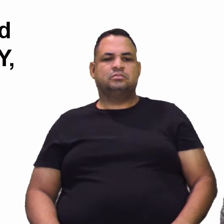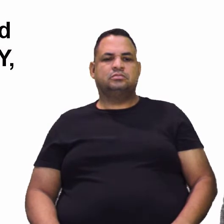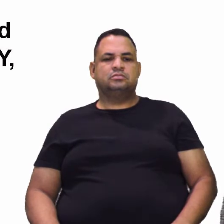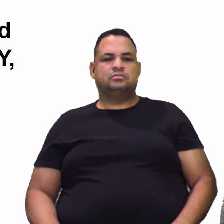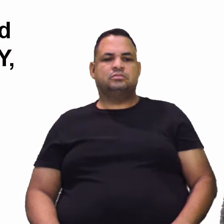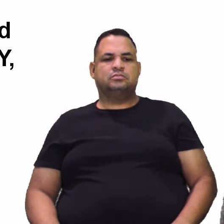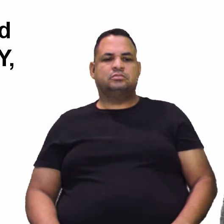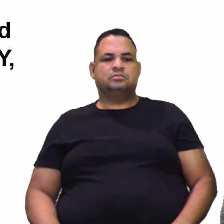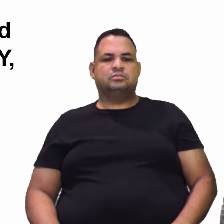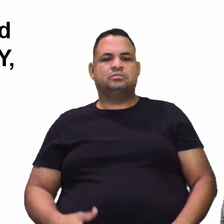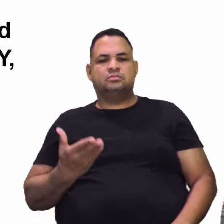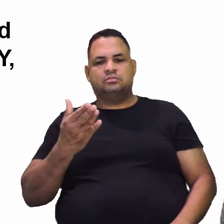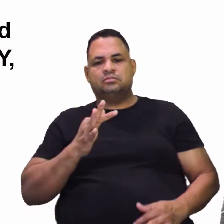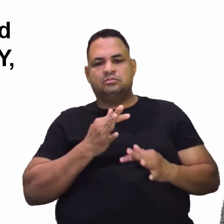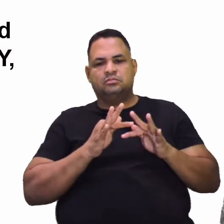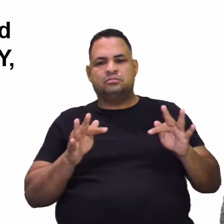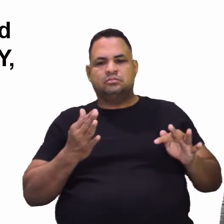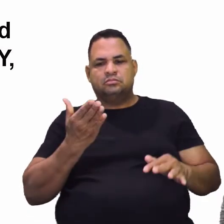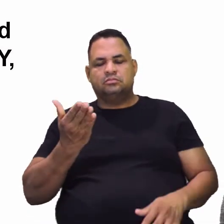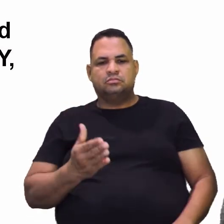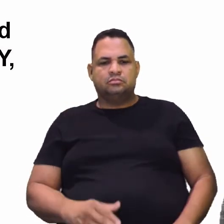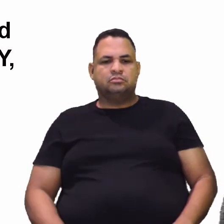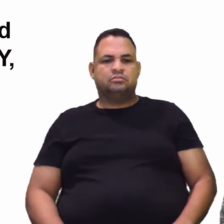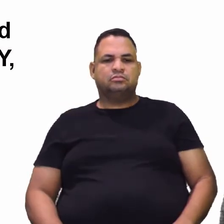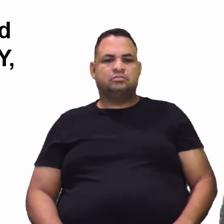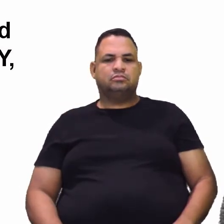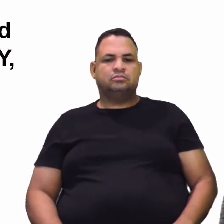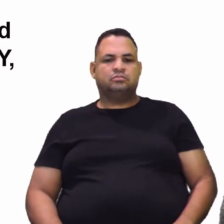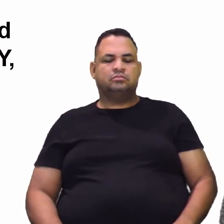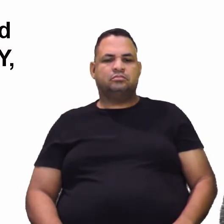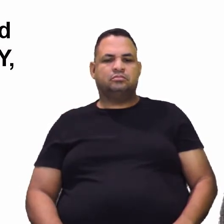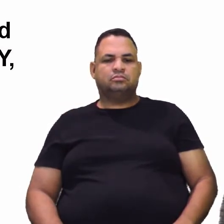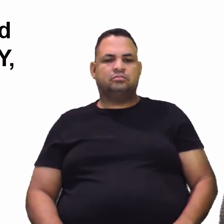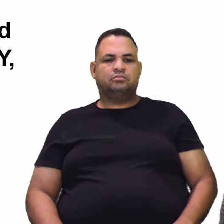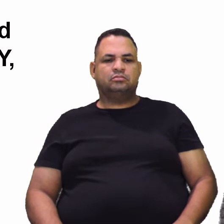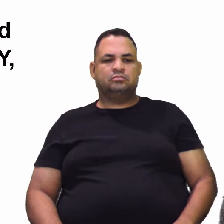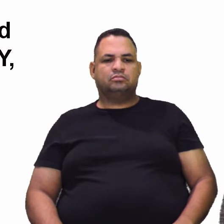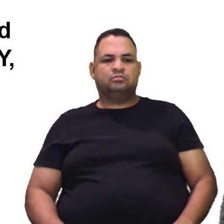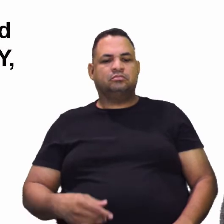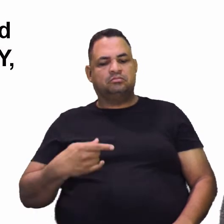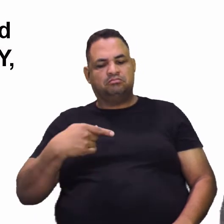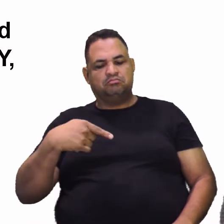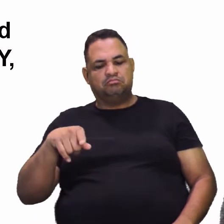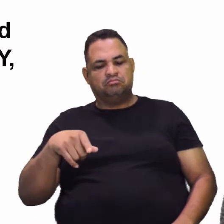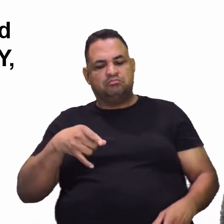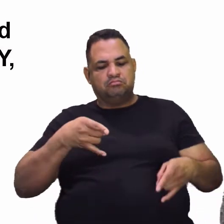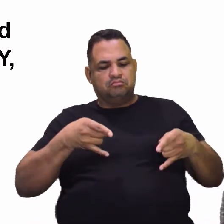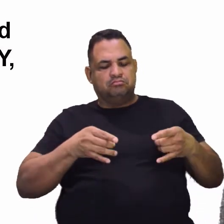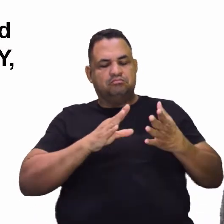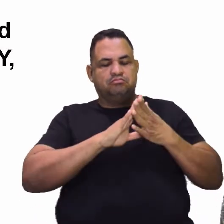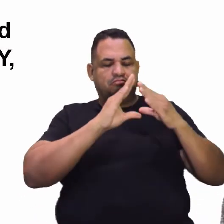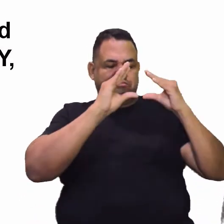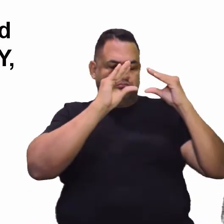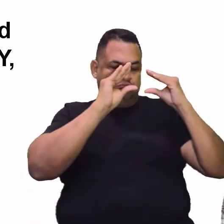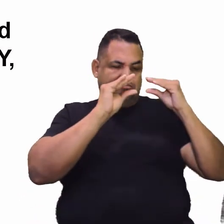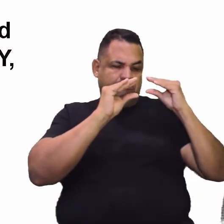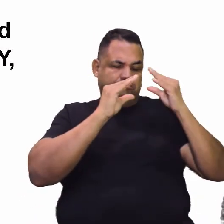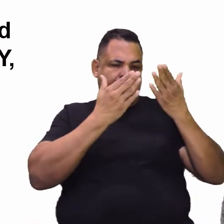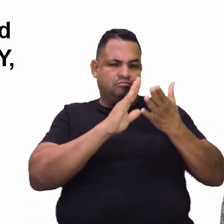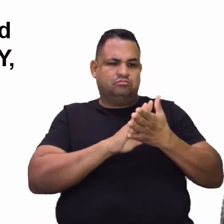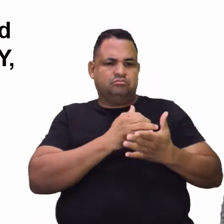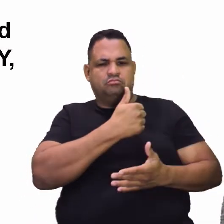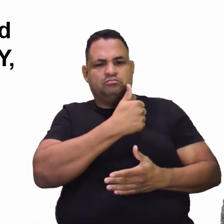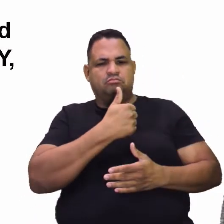3. Ainda considerando a frase I often go to bed around 11 p.m., eu vou para a cama, geralmente vou para a cama perto das 11